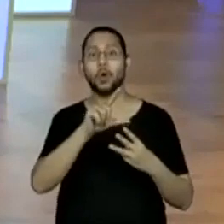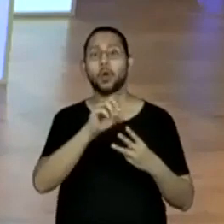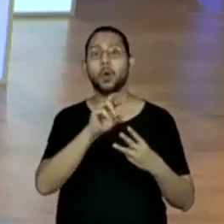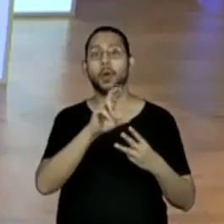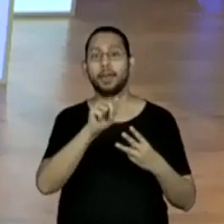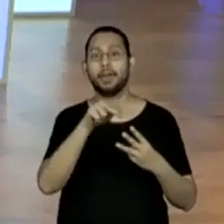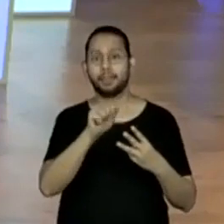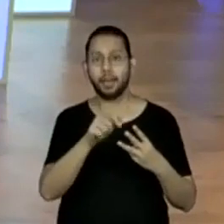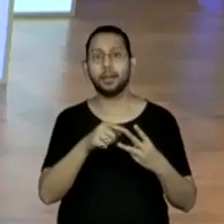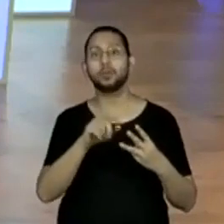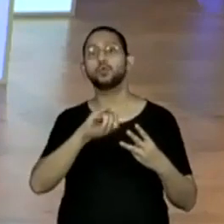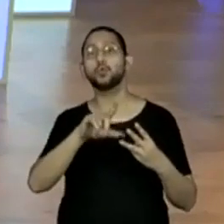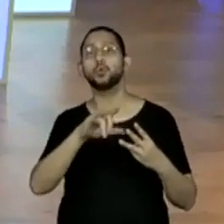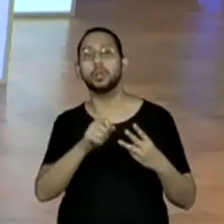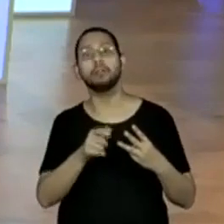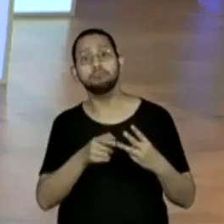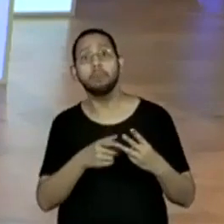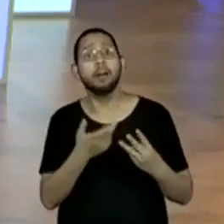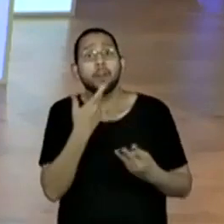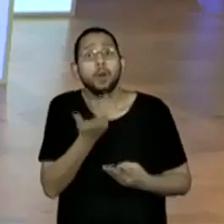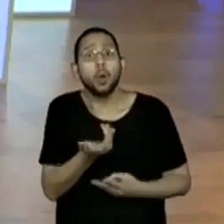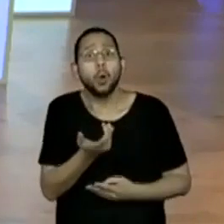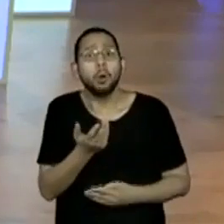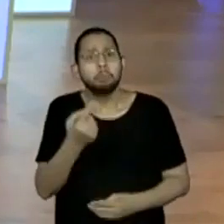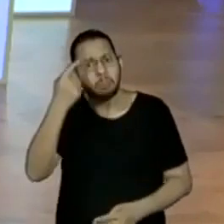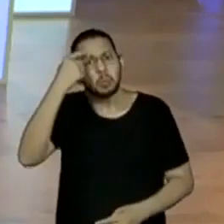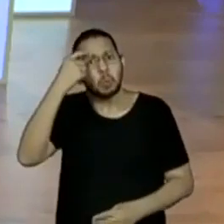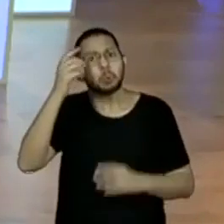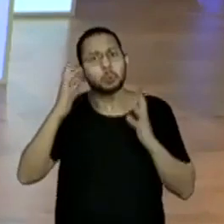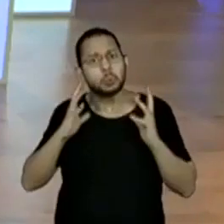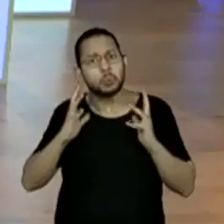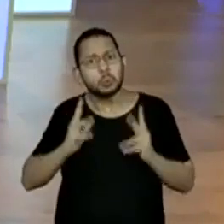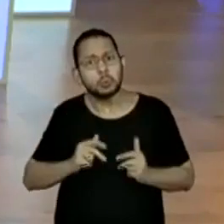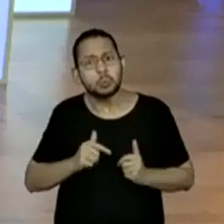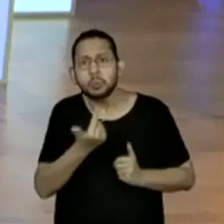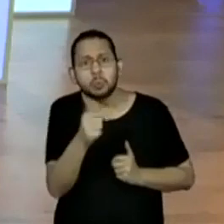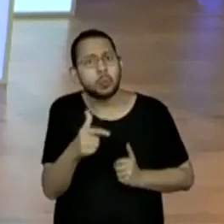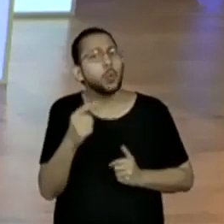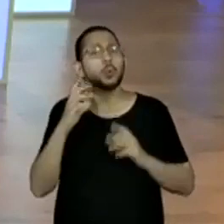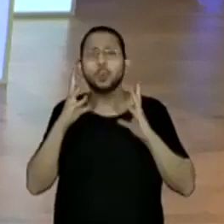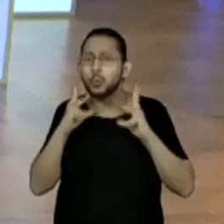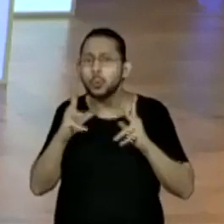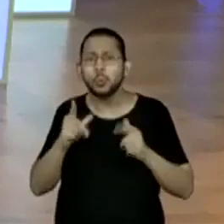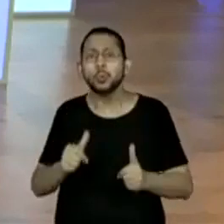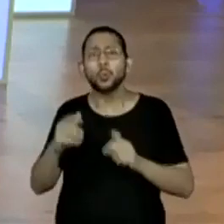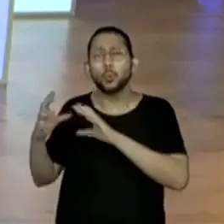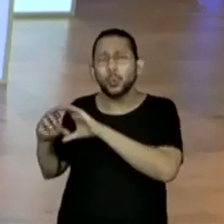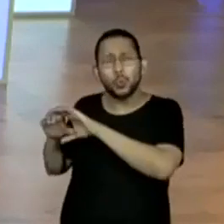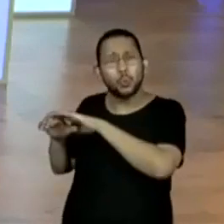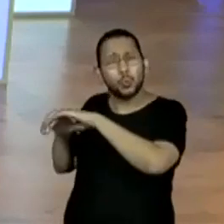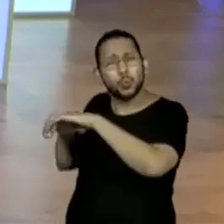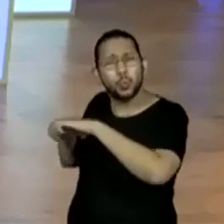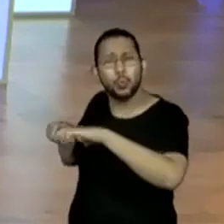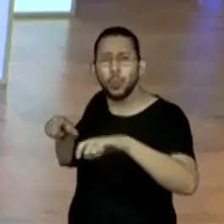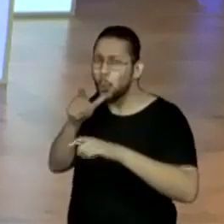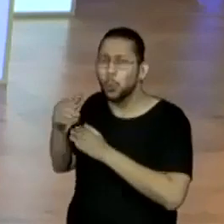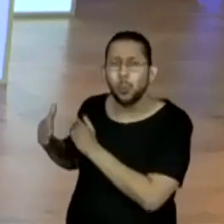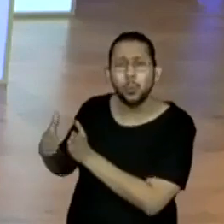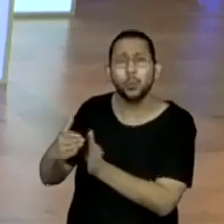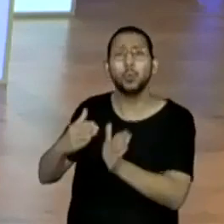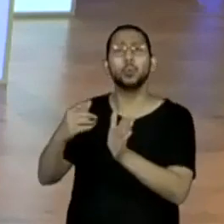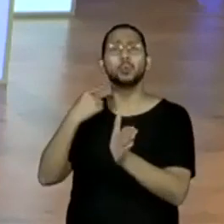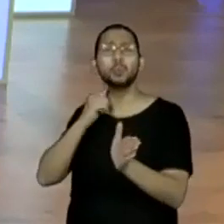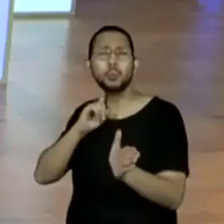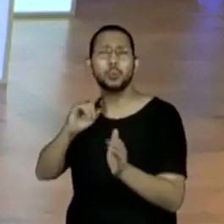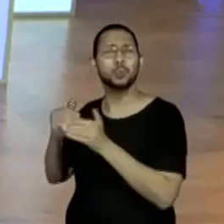é, a gente acha que o rio, ele é totalmente sujo. Mas é assim, tá, Lorena, Júlia? O Rio Tietê, quando ele passa aqui na cidade de São